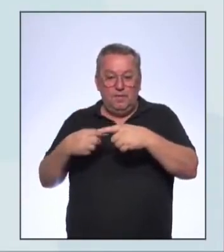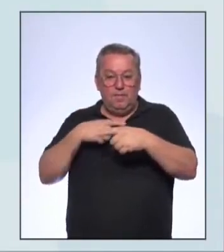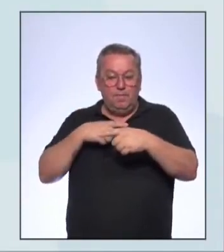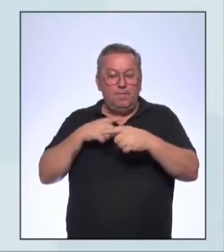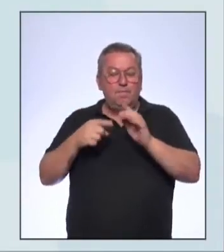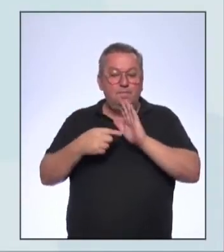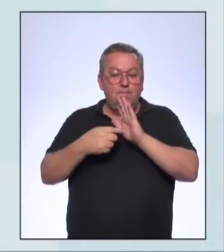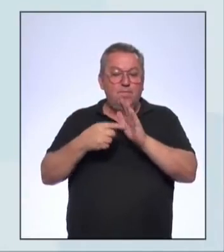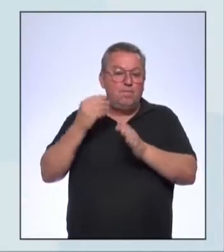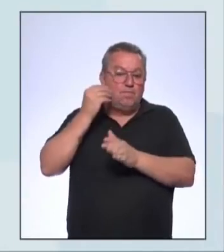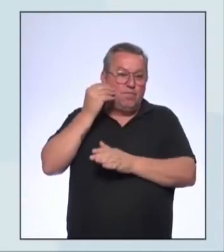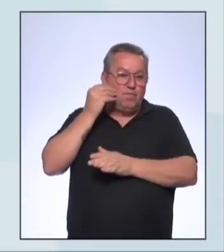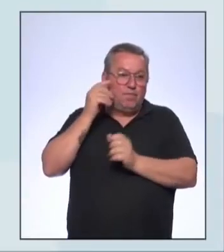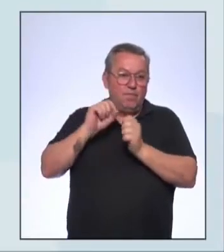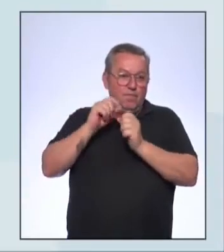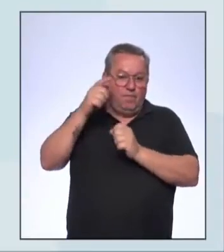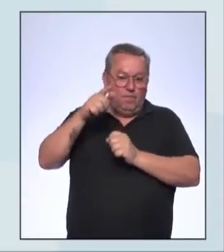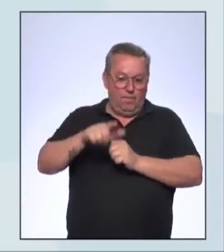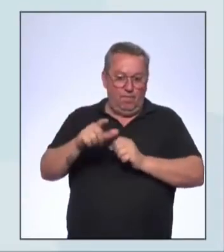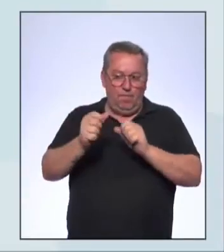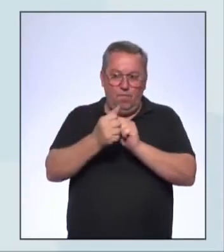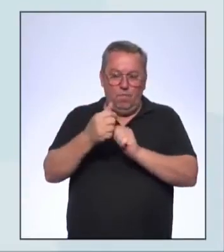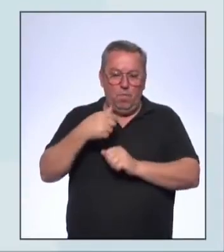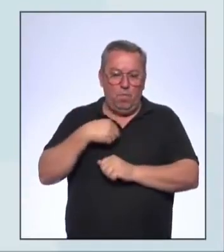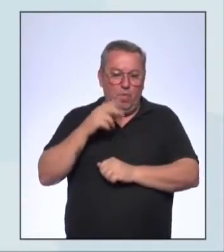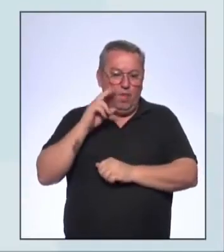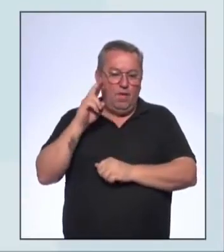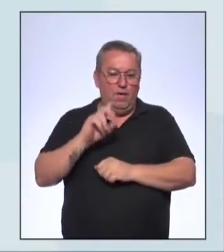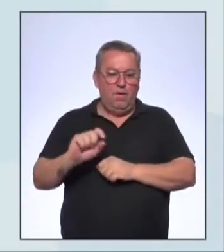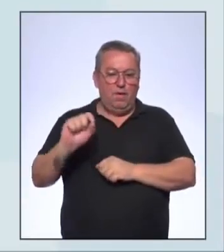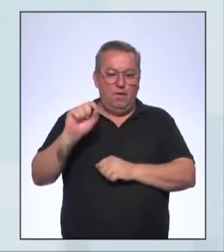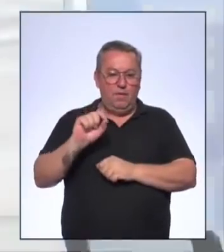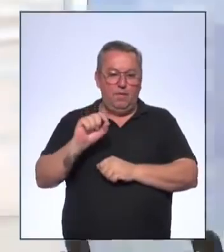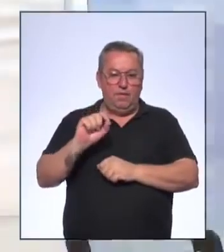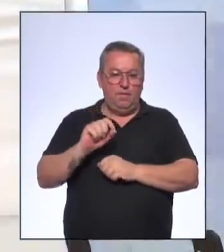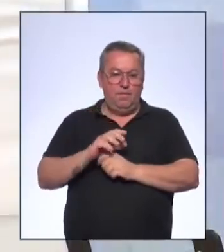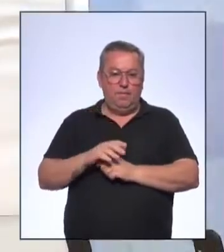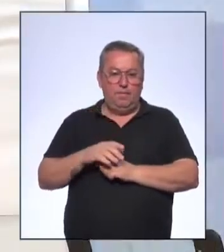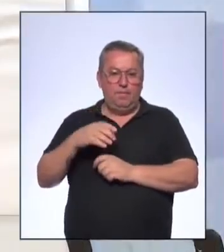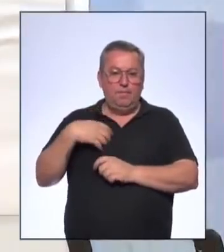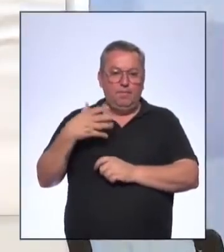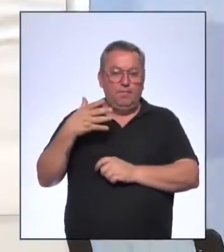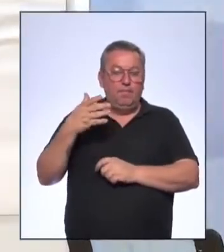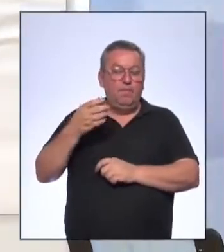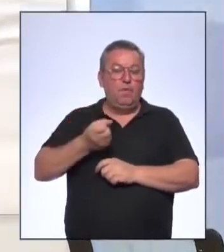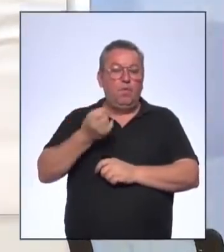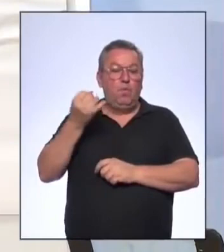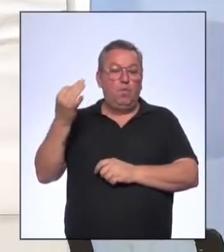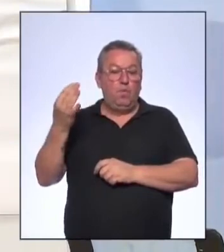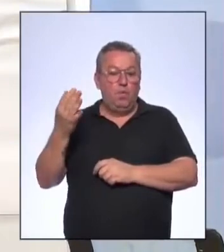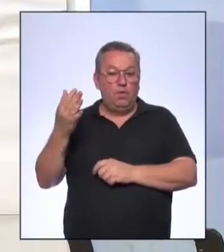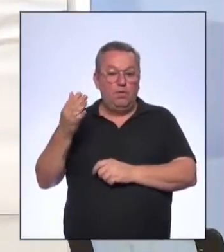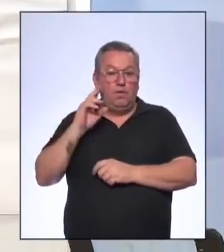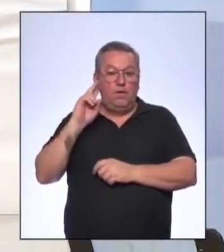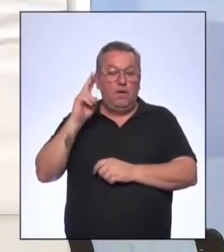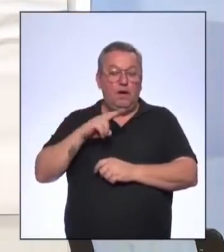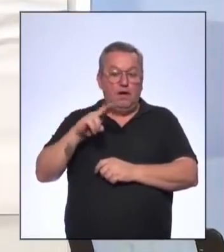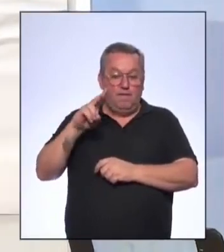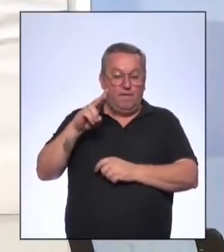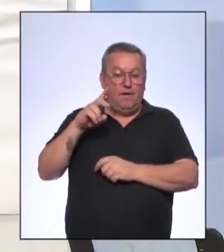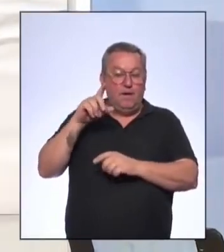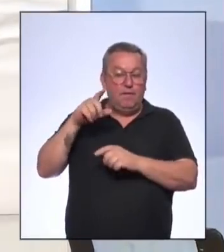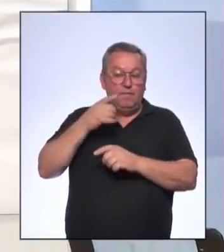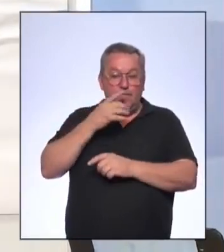expressão. Vamos tentar fazer aqui comigo, olhando o seguinte. Então, eu quero o número de alunos que vá para o litoral. Beleza, então